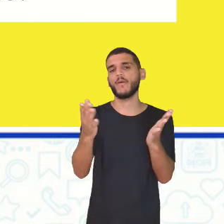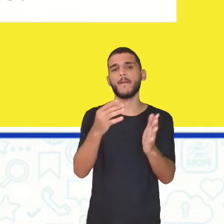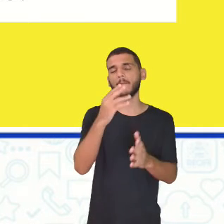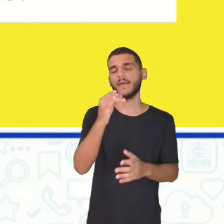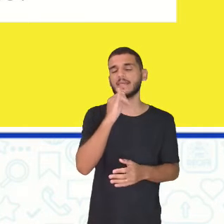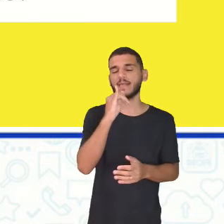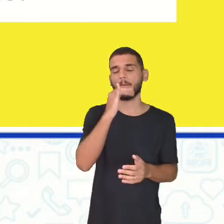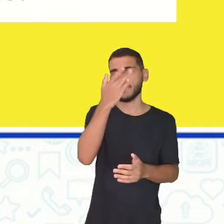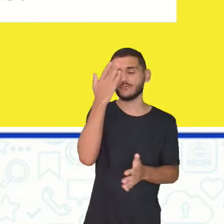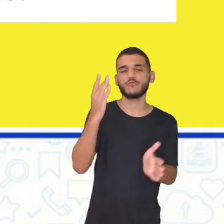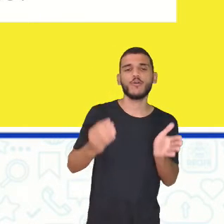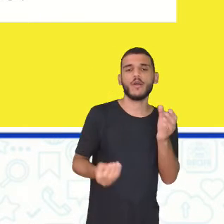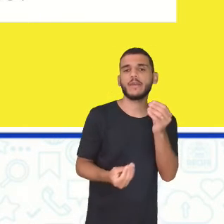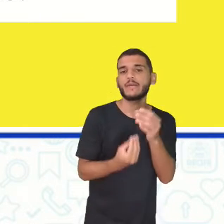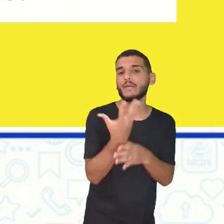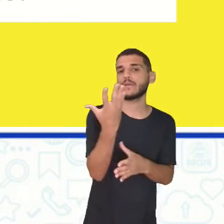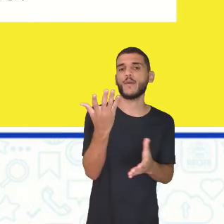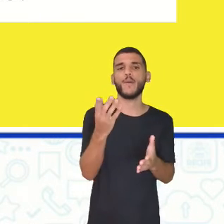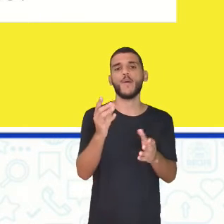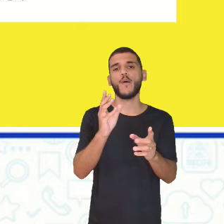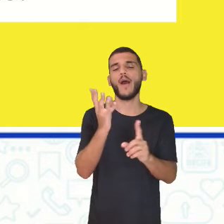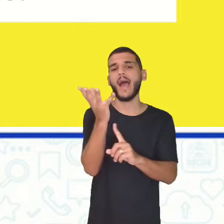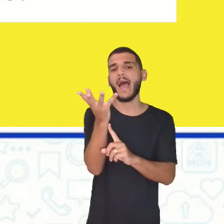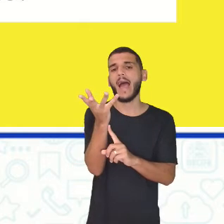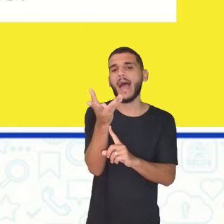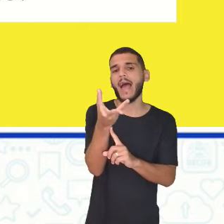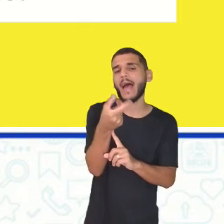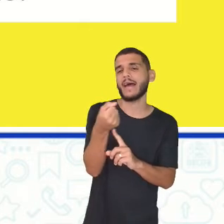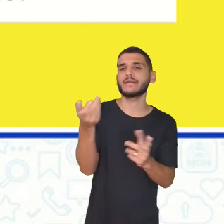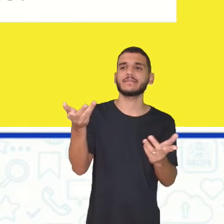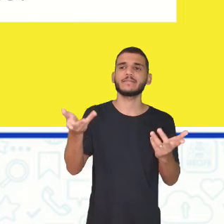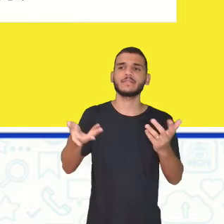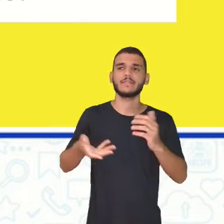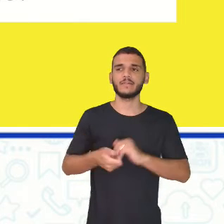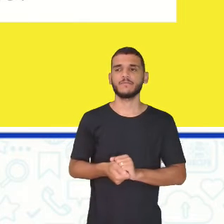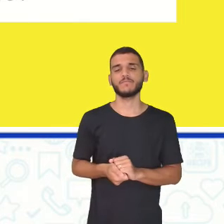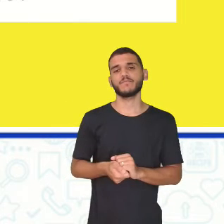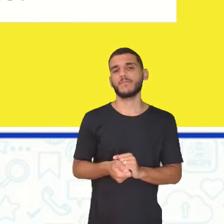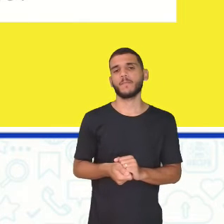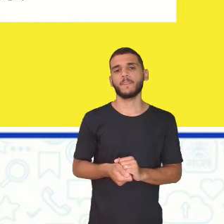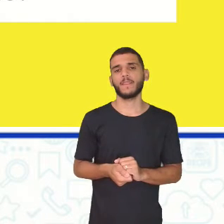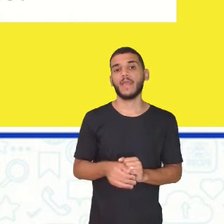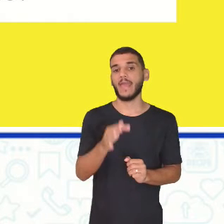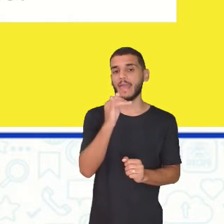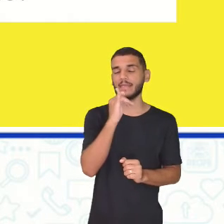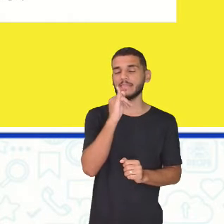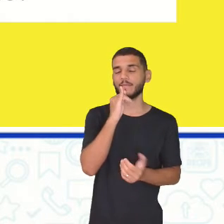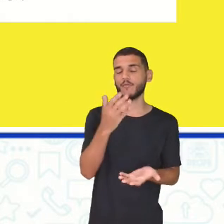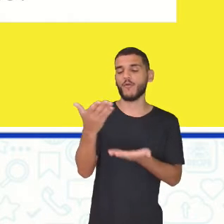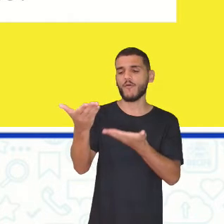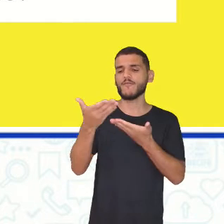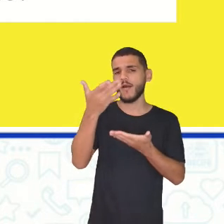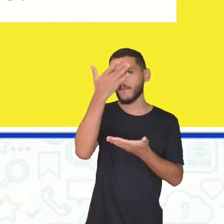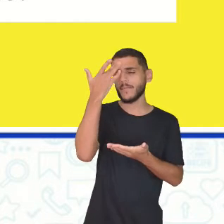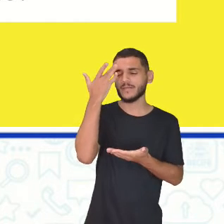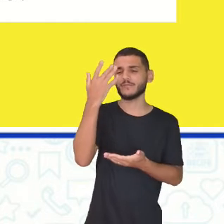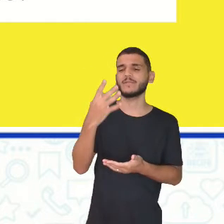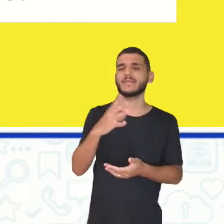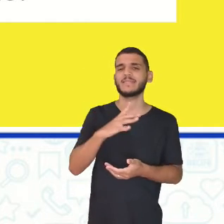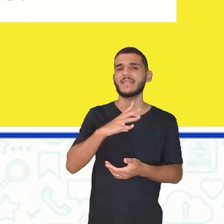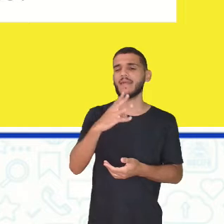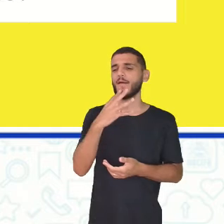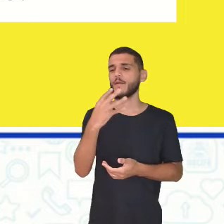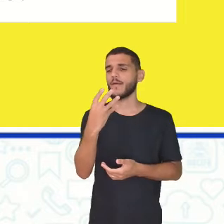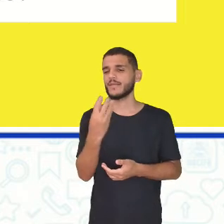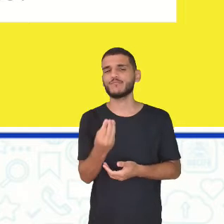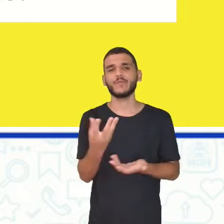não é, uma pessoa que tem, eu citei aqui arte, não é, convida uma pessoa que tem conhecimento do assunto, não é, seja arte,